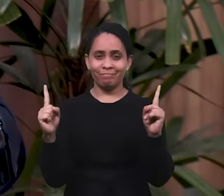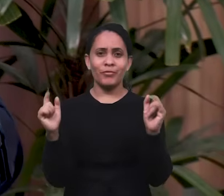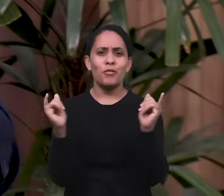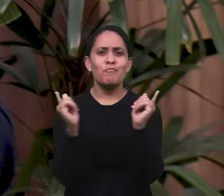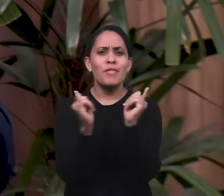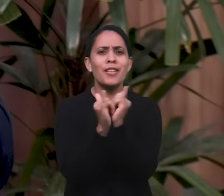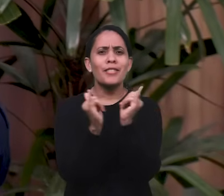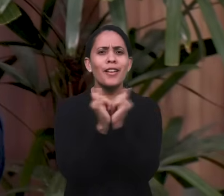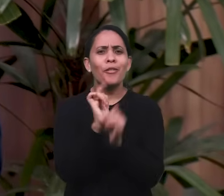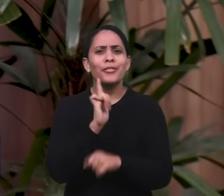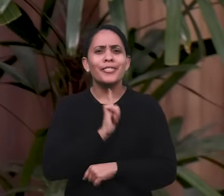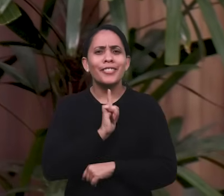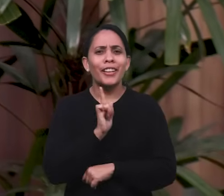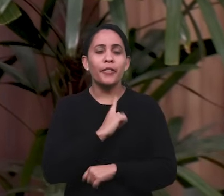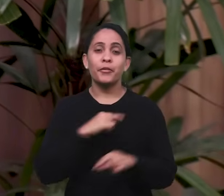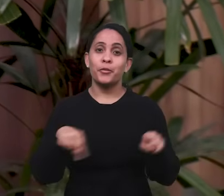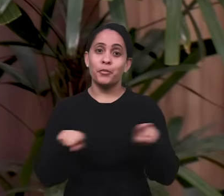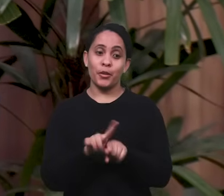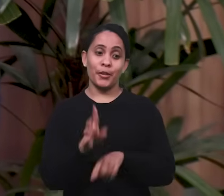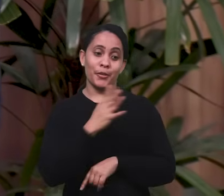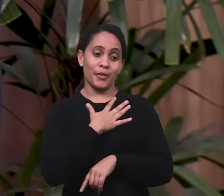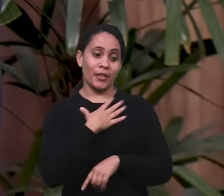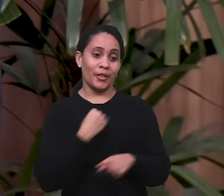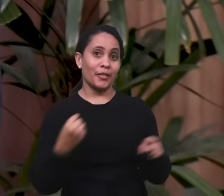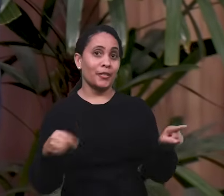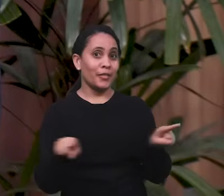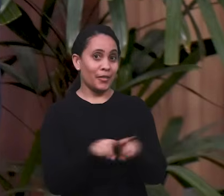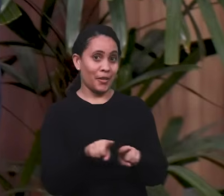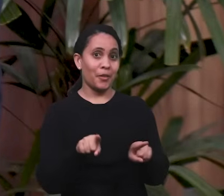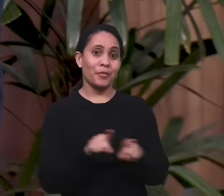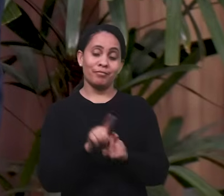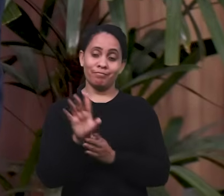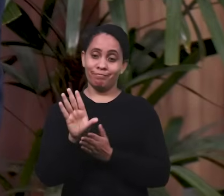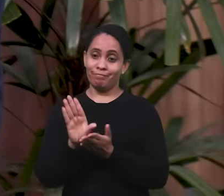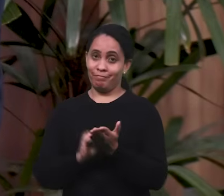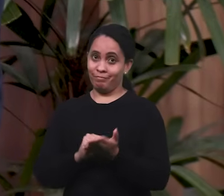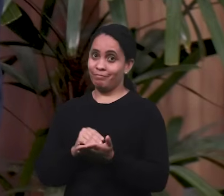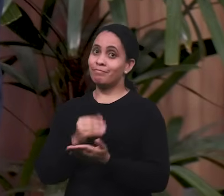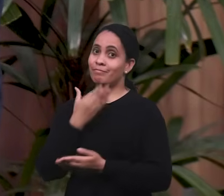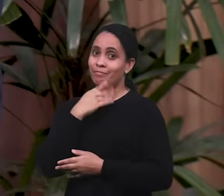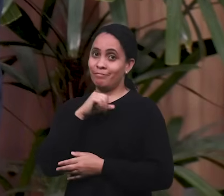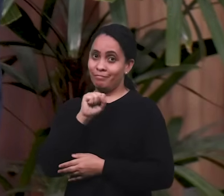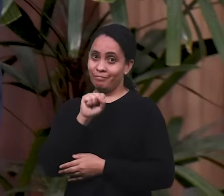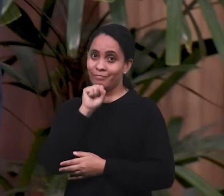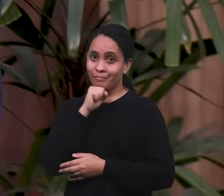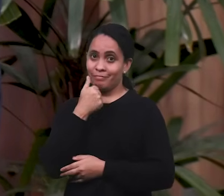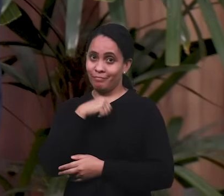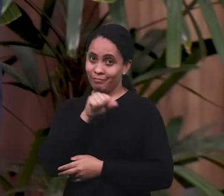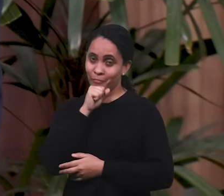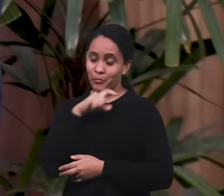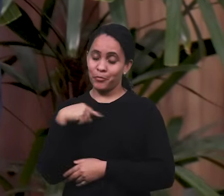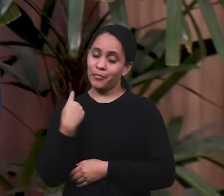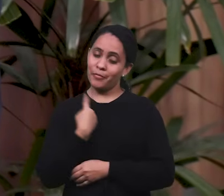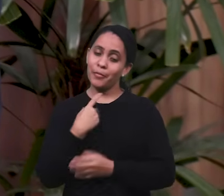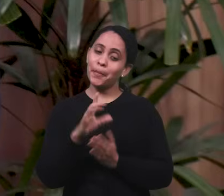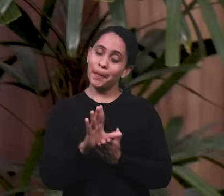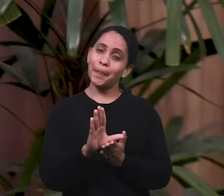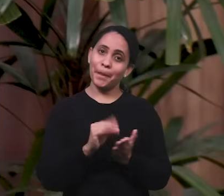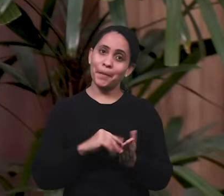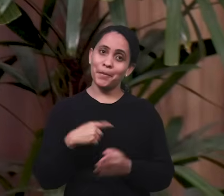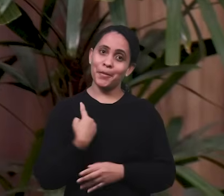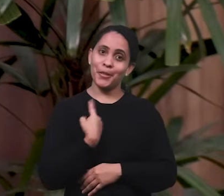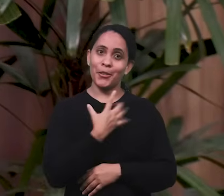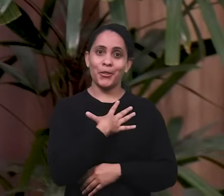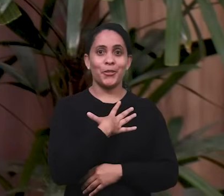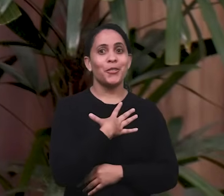se deram, ele vai dar aos seus irmãos. Porque os filhos são reflexos dos seus pais. Que nós possamos dar